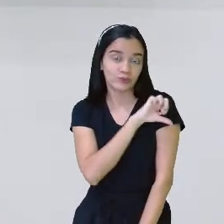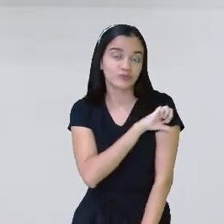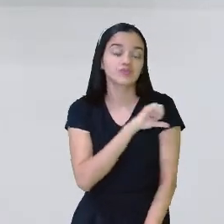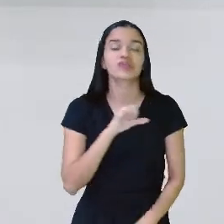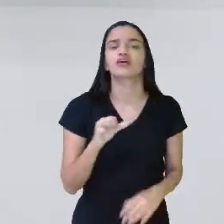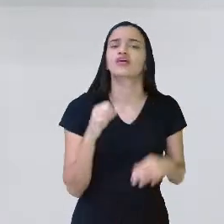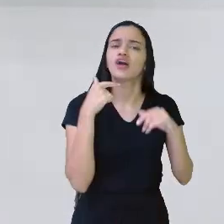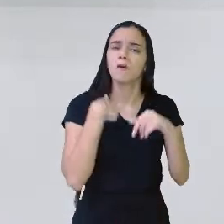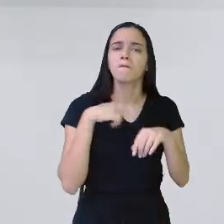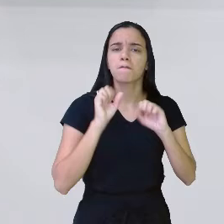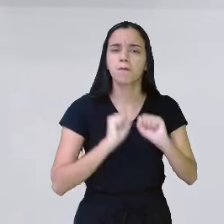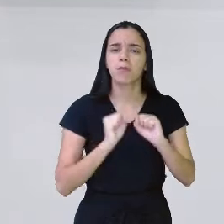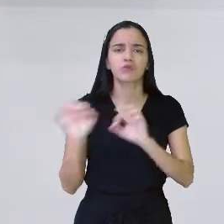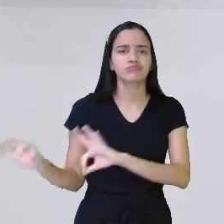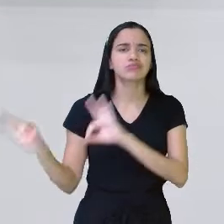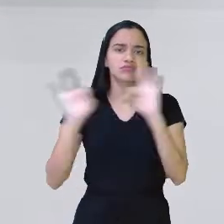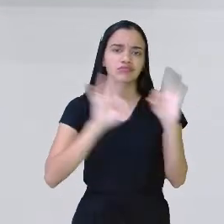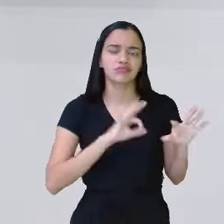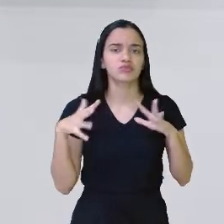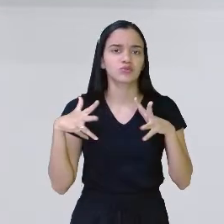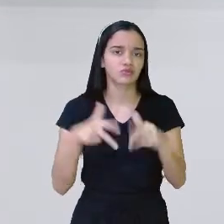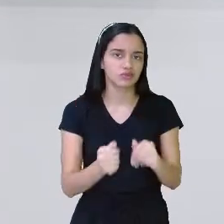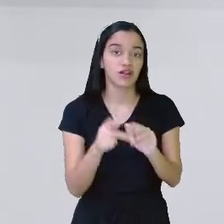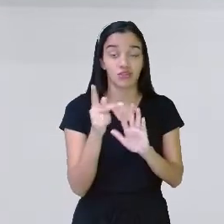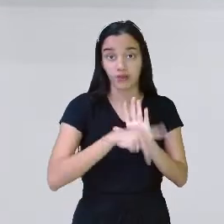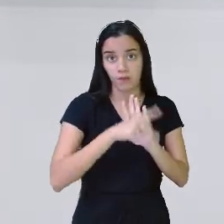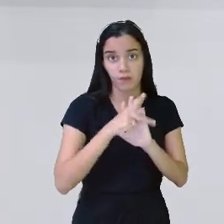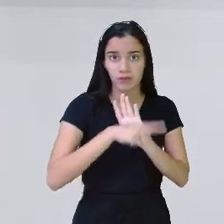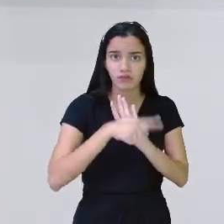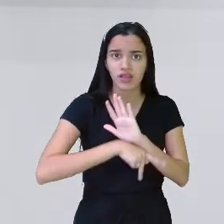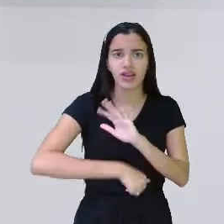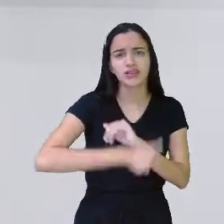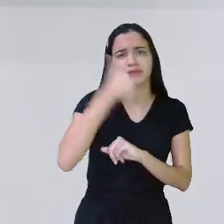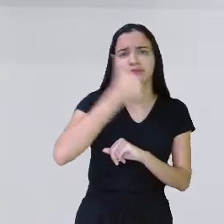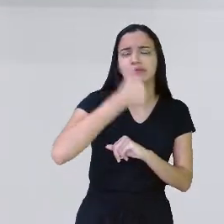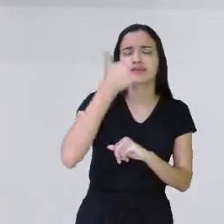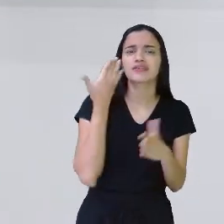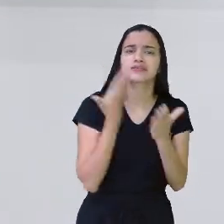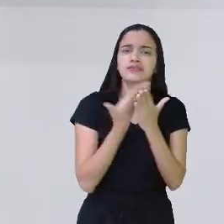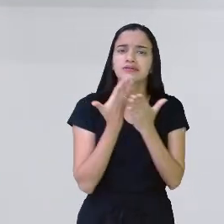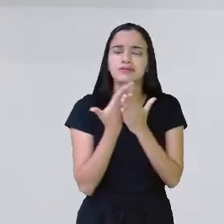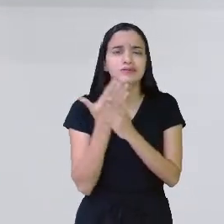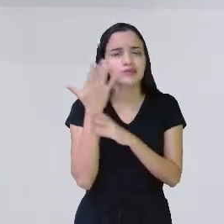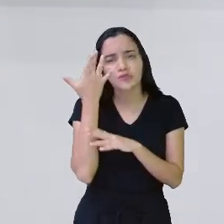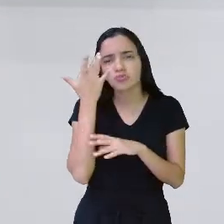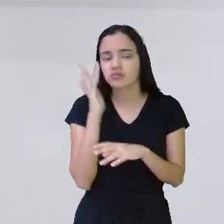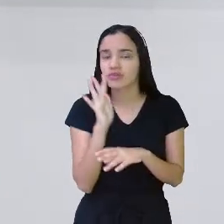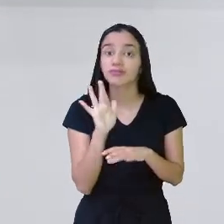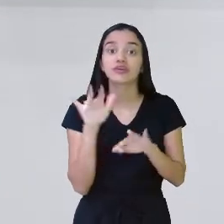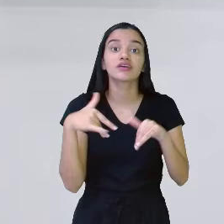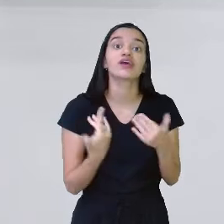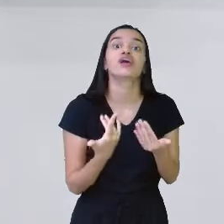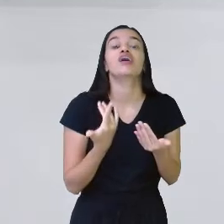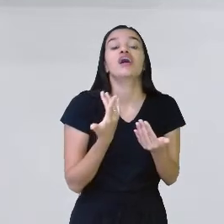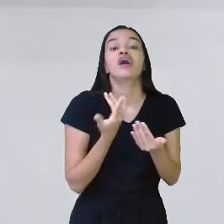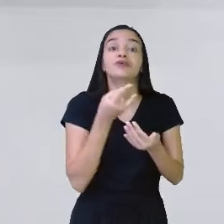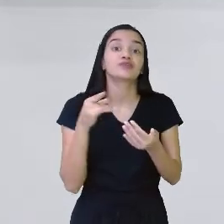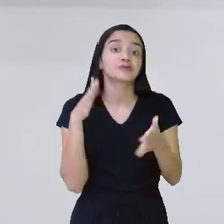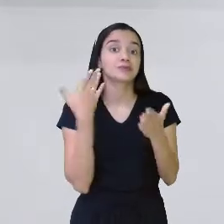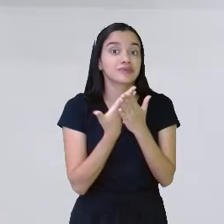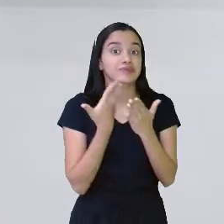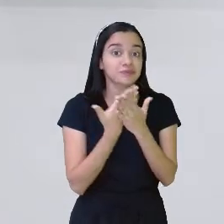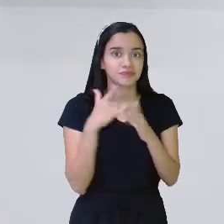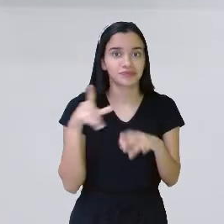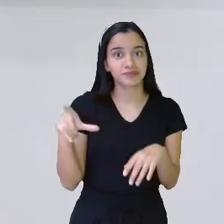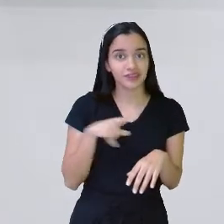nessa playlist vocês podem ver todas as aulas do projeto, tá? Desde aquelas primeiras aulas que a gente mal sabia o que fazia, para essas últimas aulas, né, que a gente